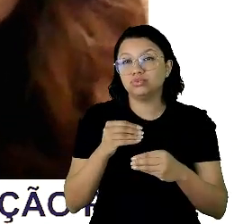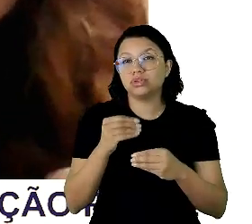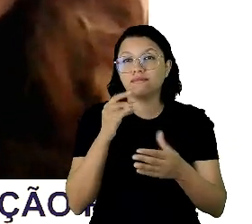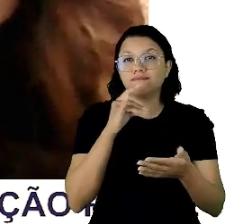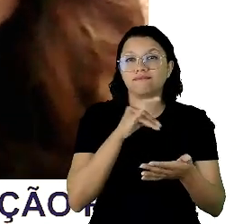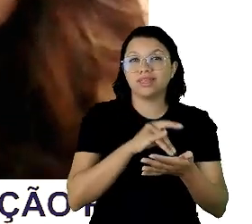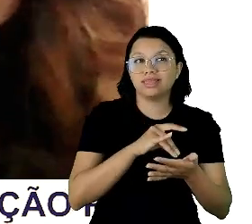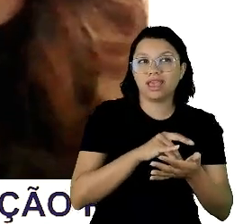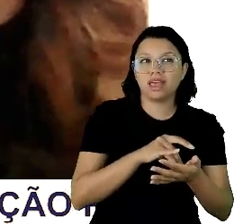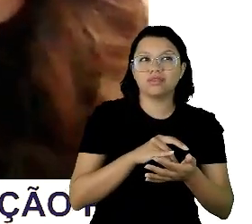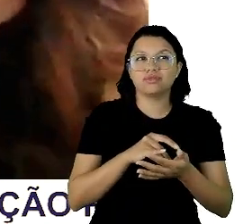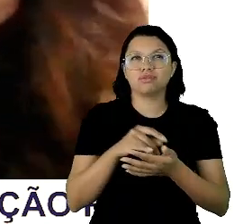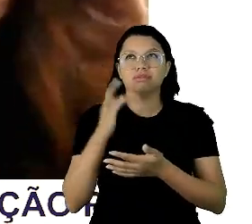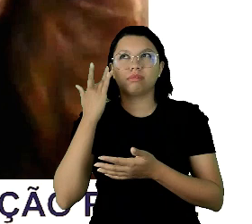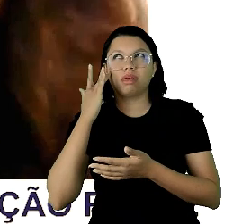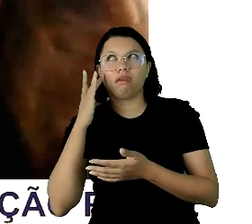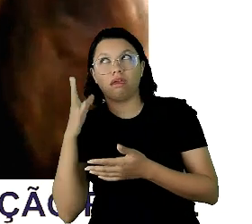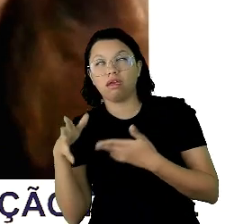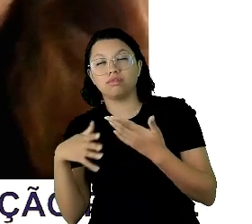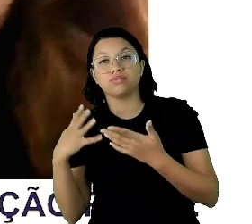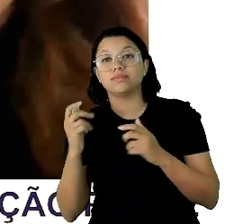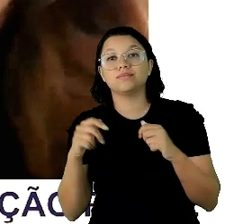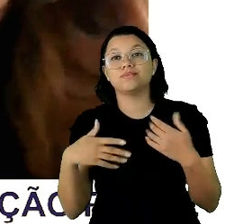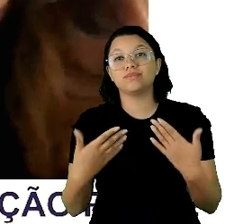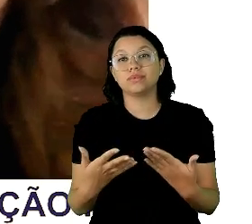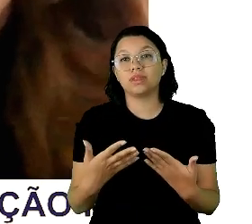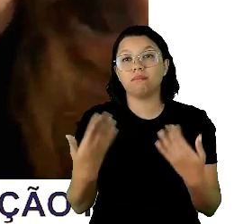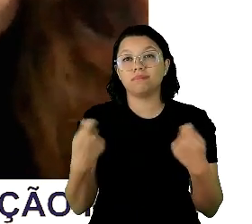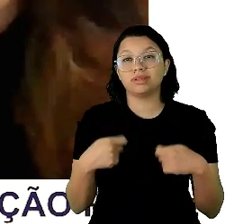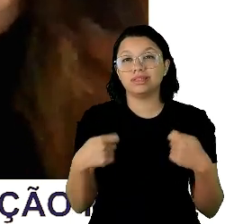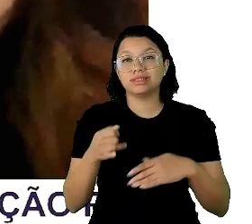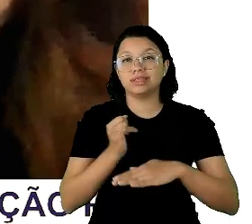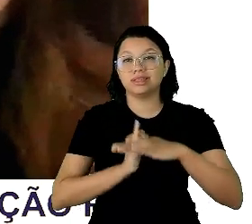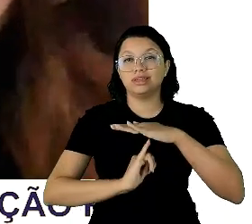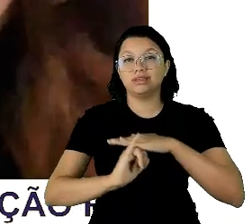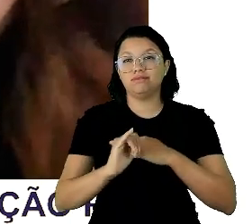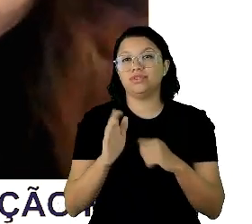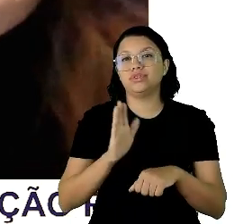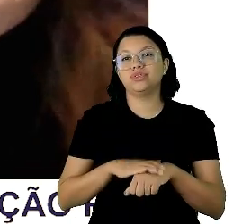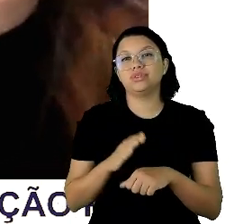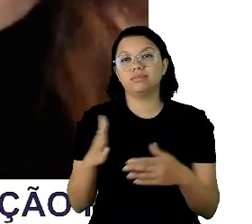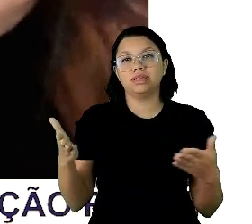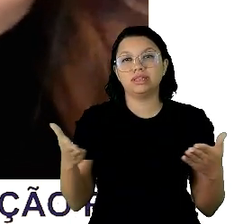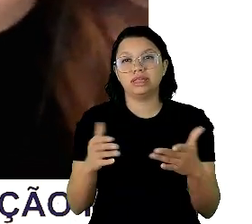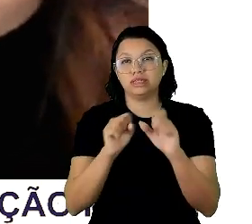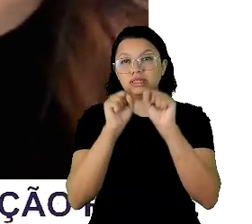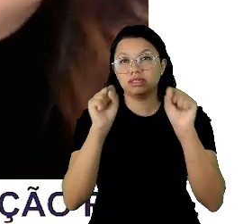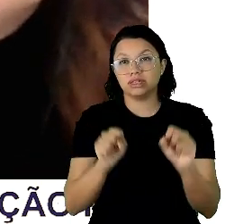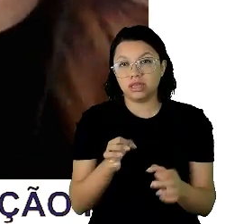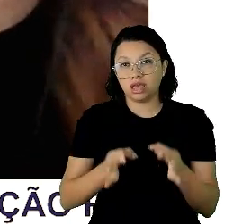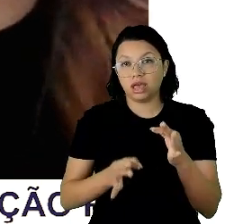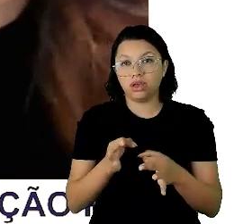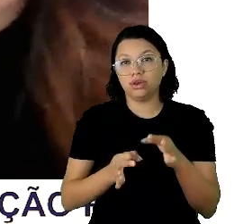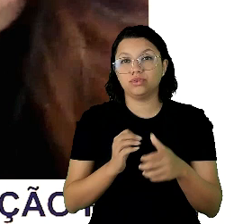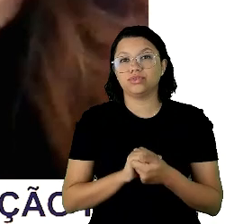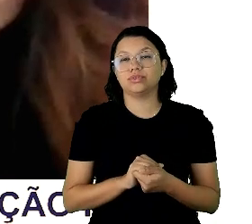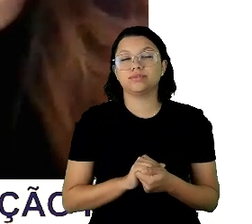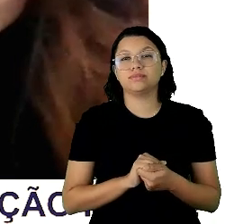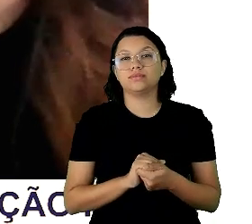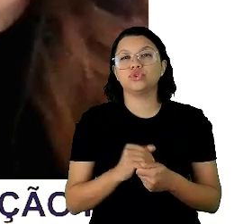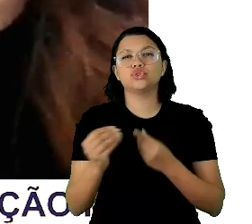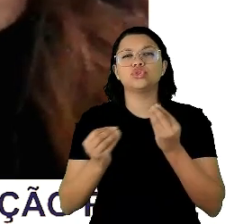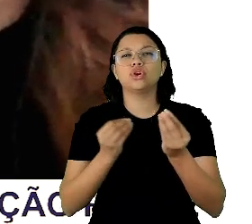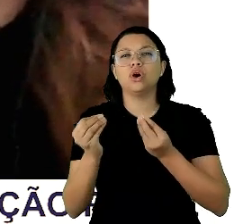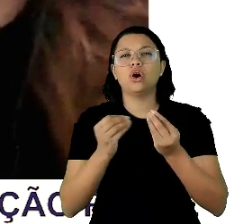a gente precisaria investir mais nesse sistema de justiça, de como ouvir esses